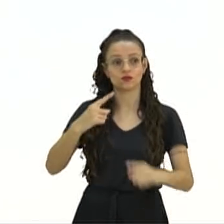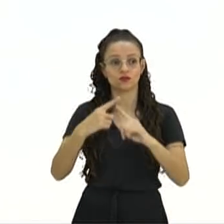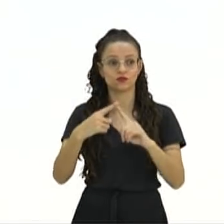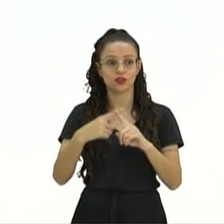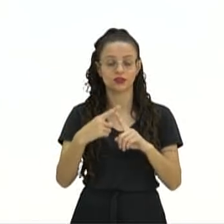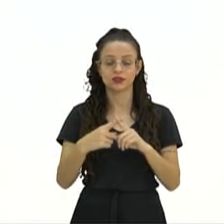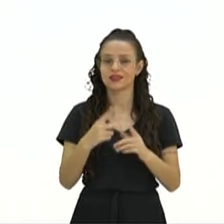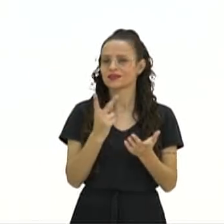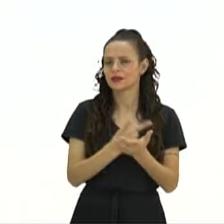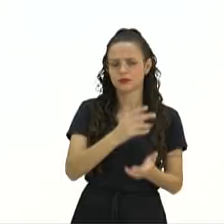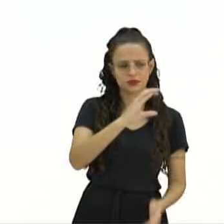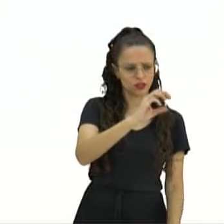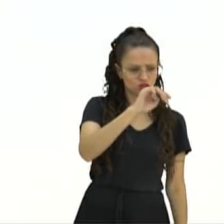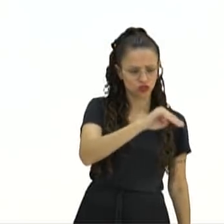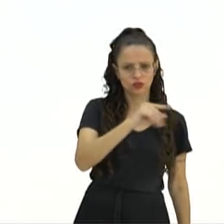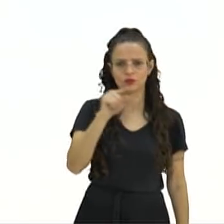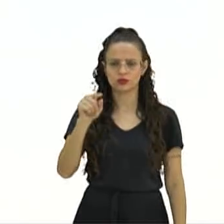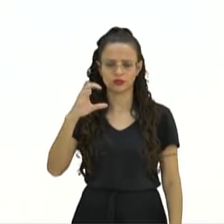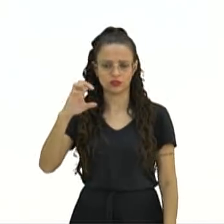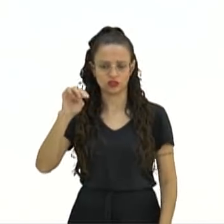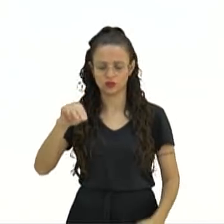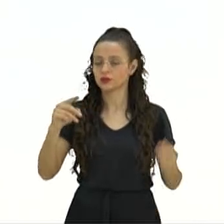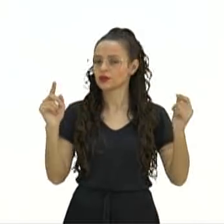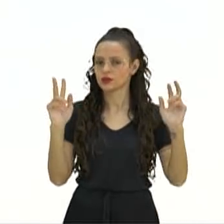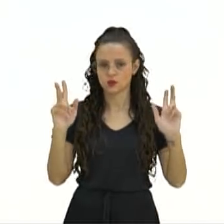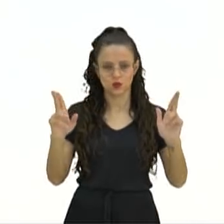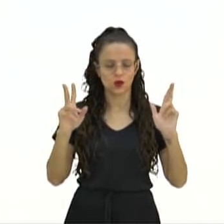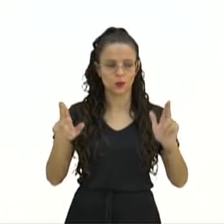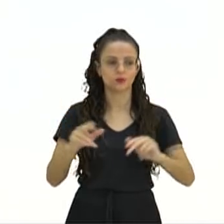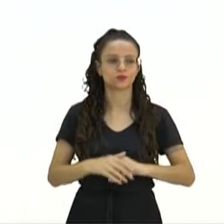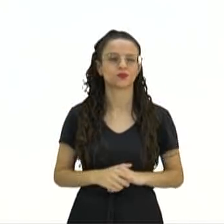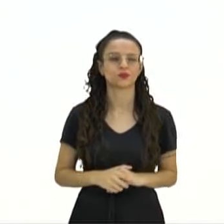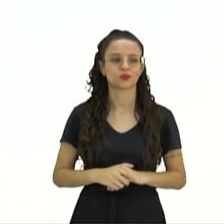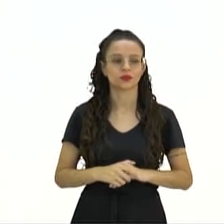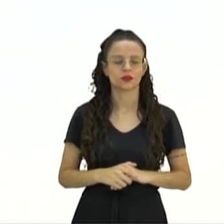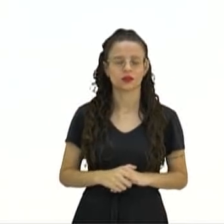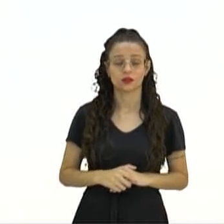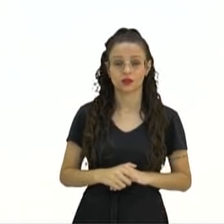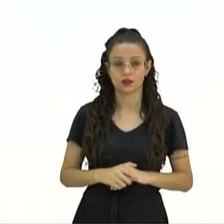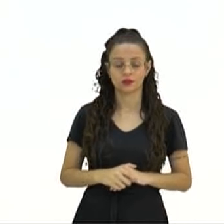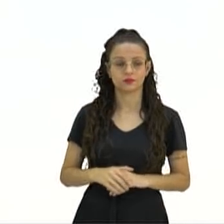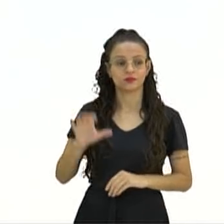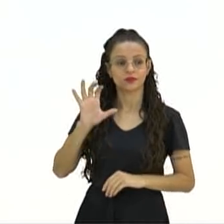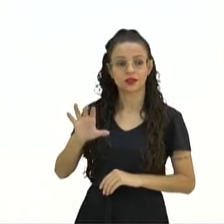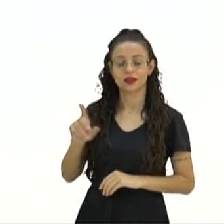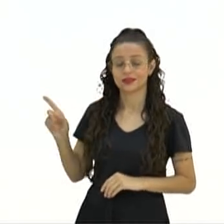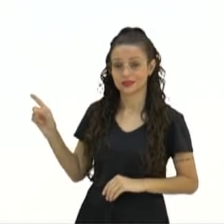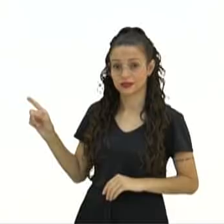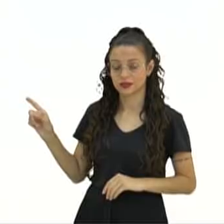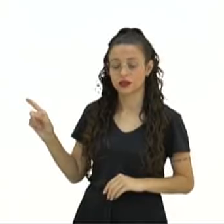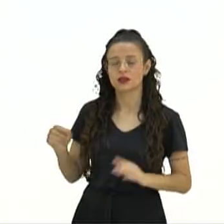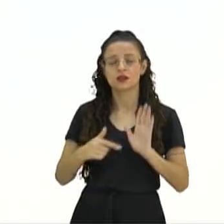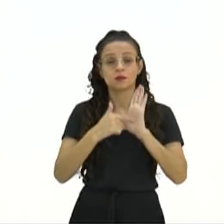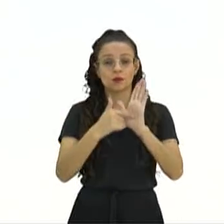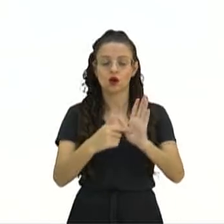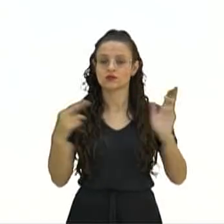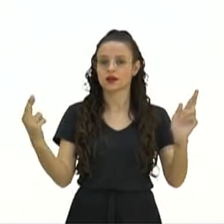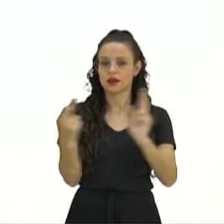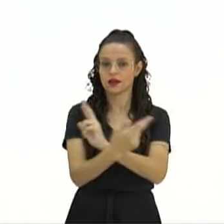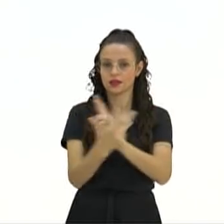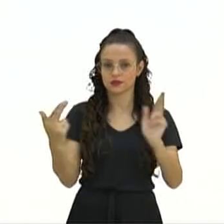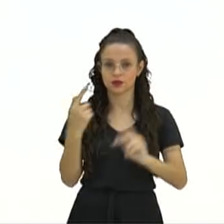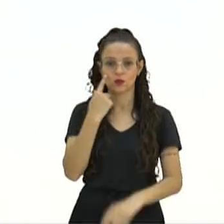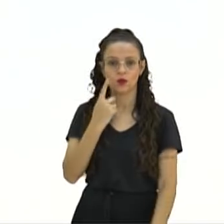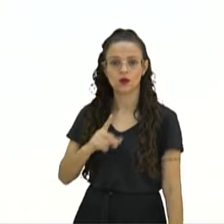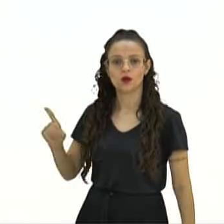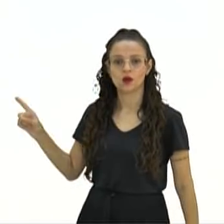aqui, vai ser centímetro ali na hora de representar a escala numérica. Na escala gráfica, já me mostra ali a relação. Então,